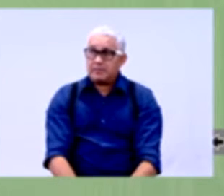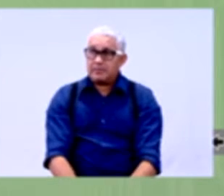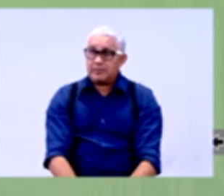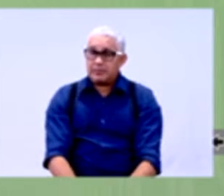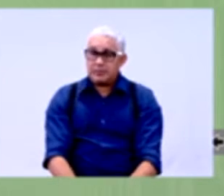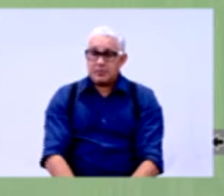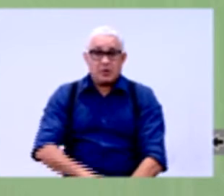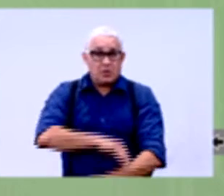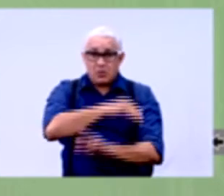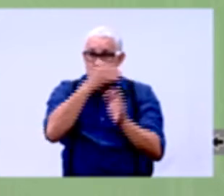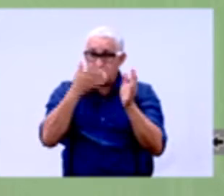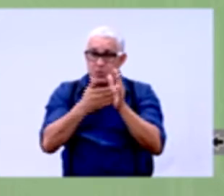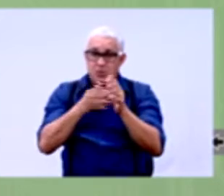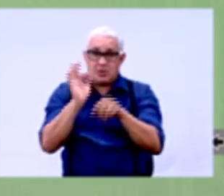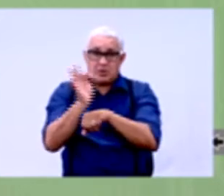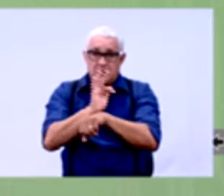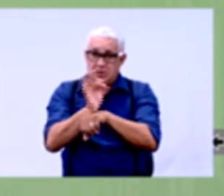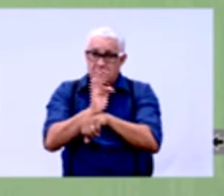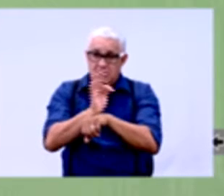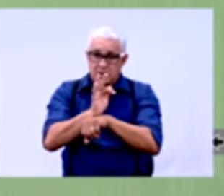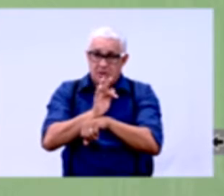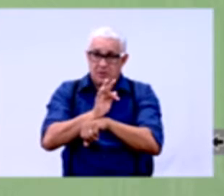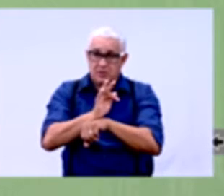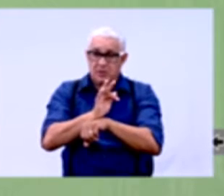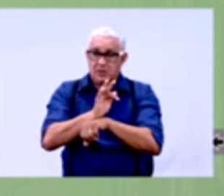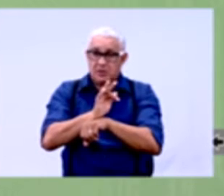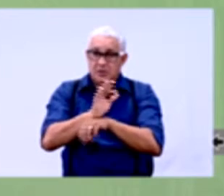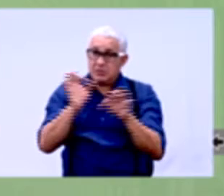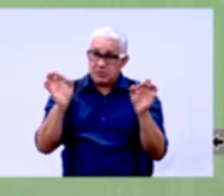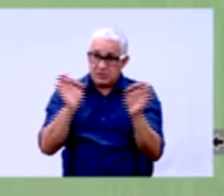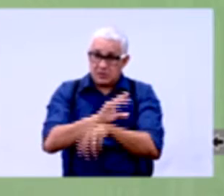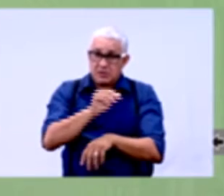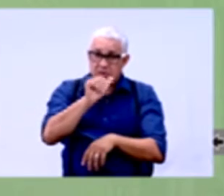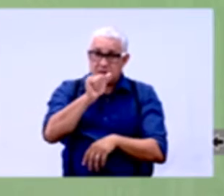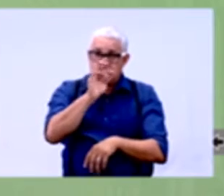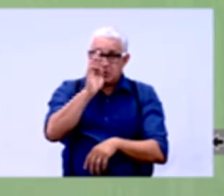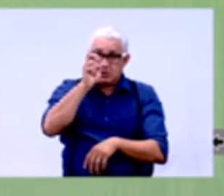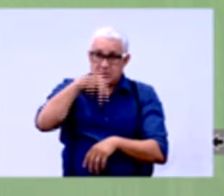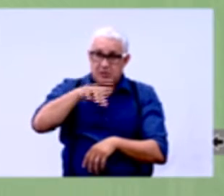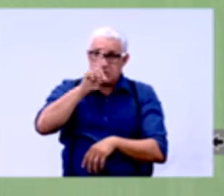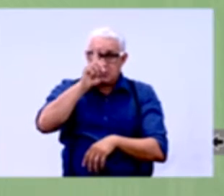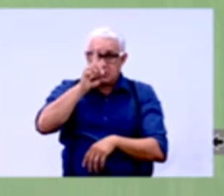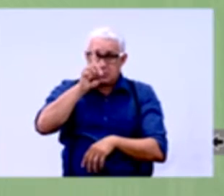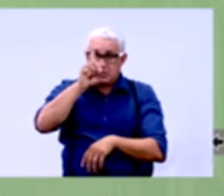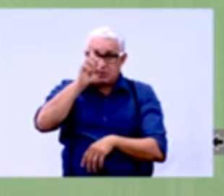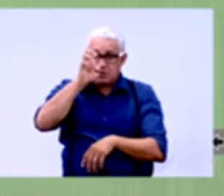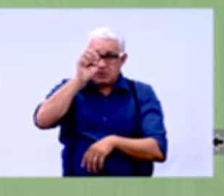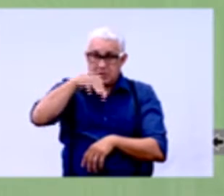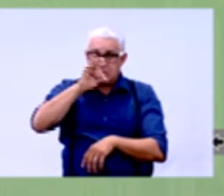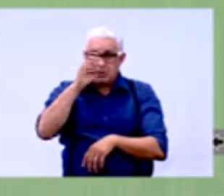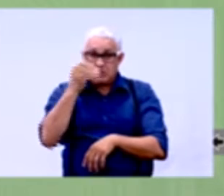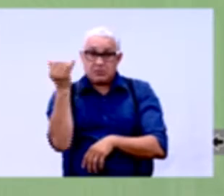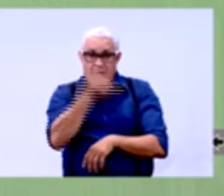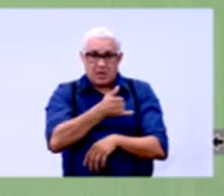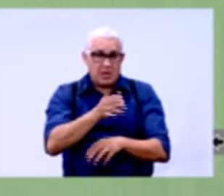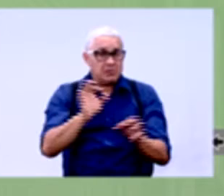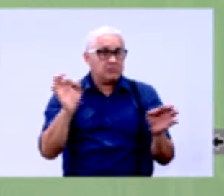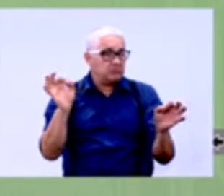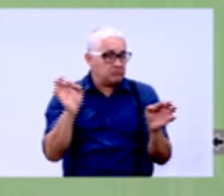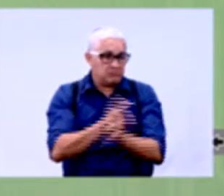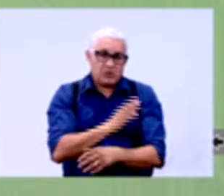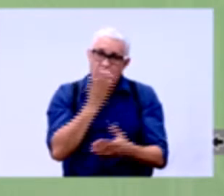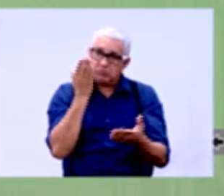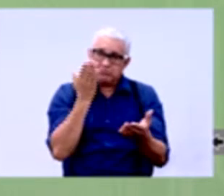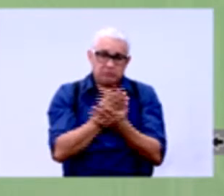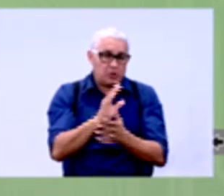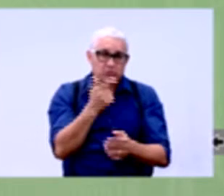todos os filmes, então o atendente vai dizer que foi concluído, que não tem mais filmes para ser